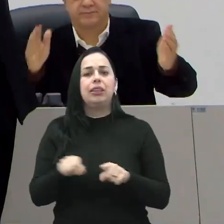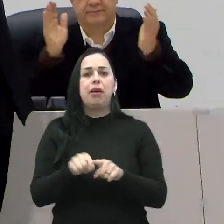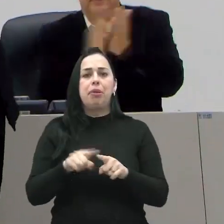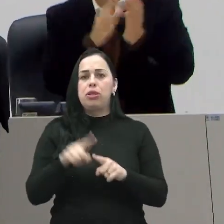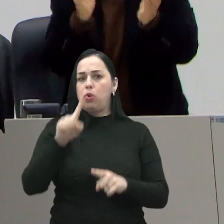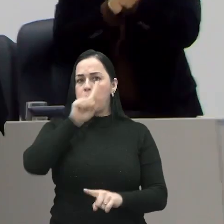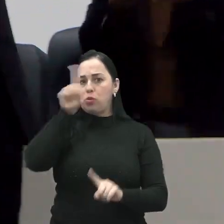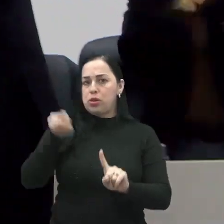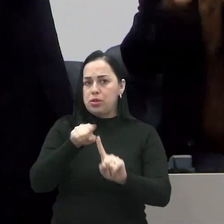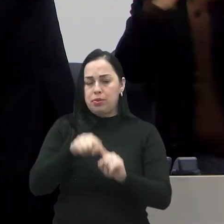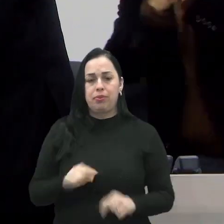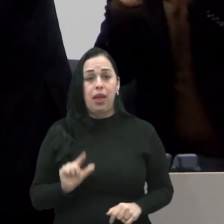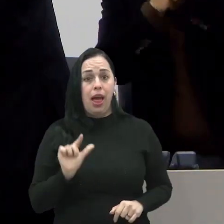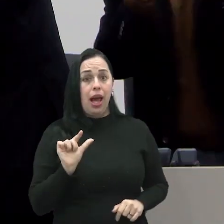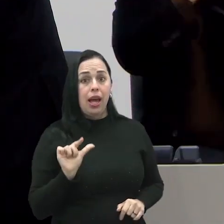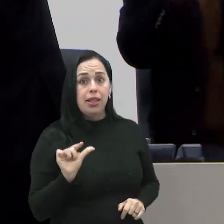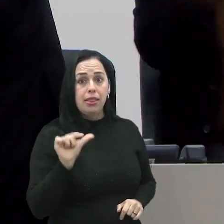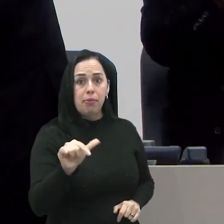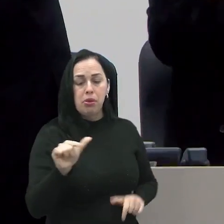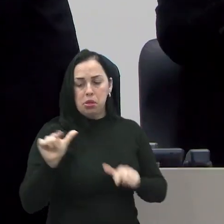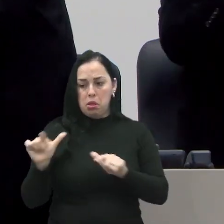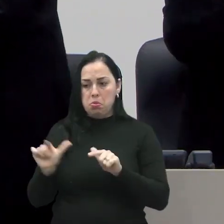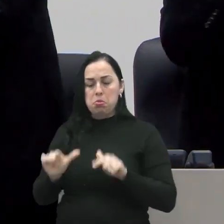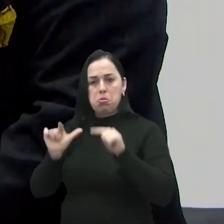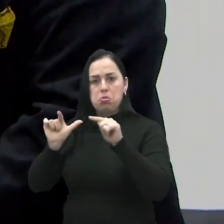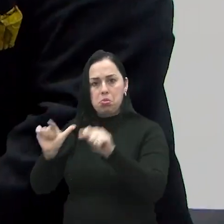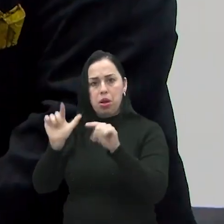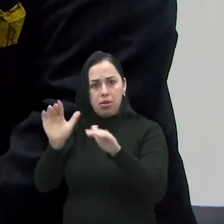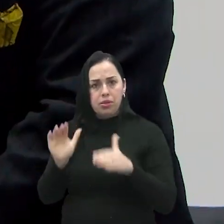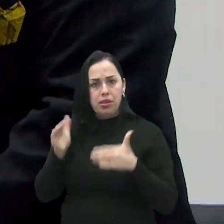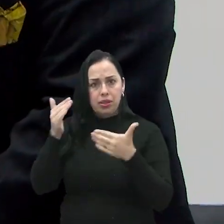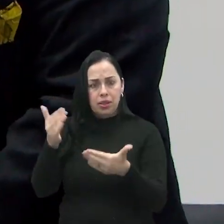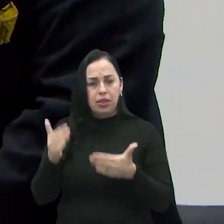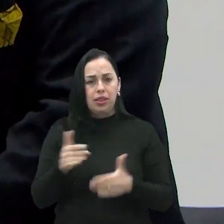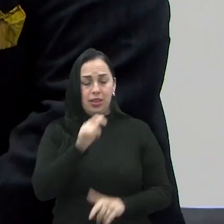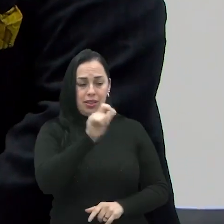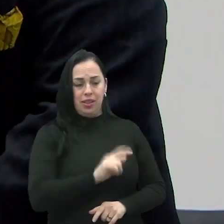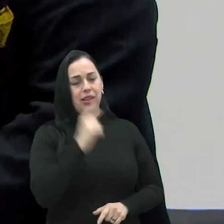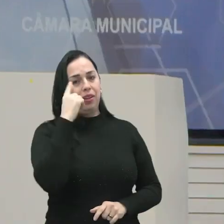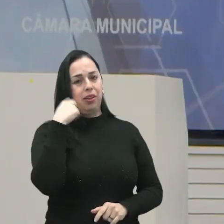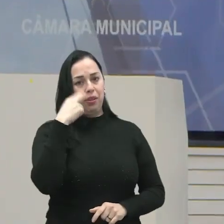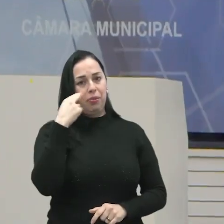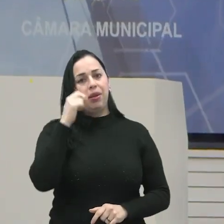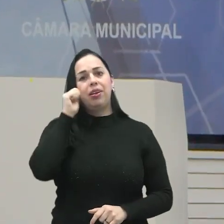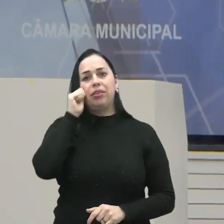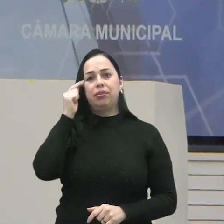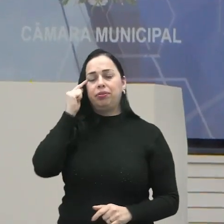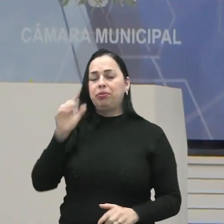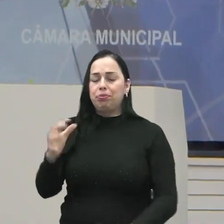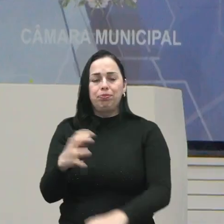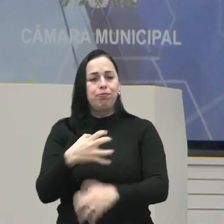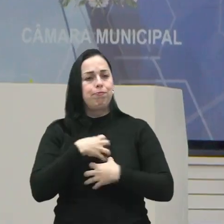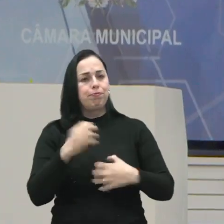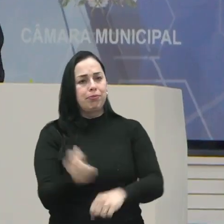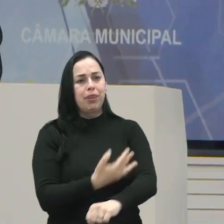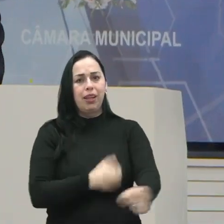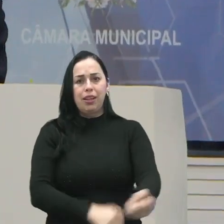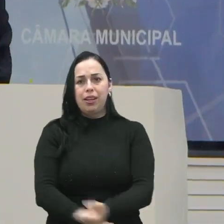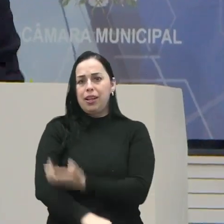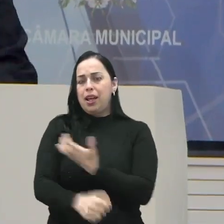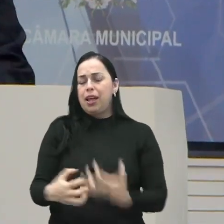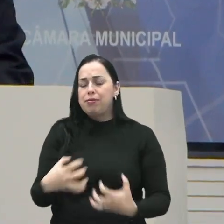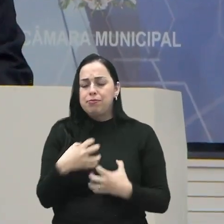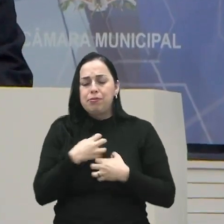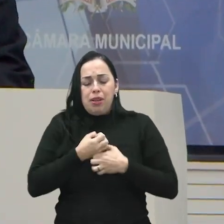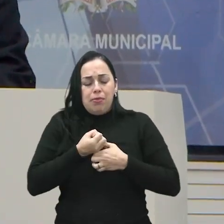ideais. Na sequência, recebeu o título de cidadão joseense da vereadora Amélia Naomi. Emocionado, ele definiu o sentimento